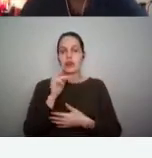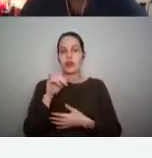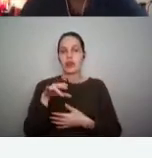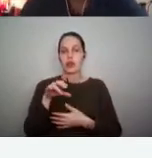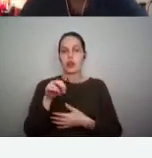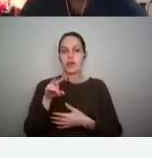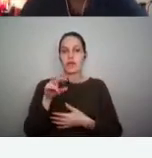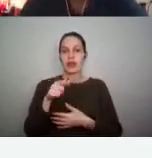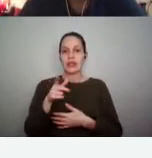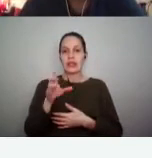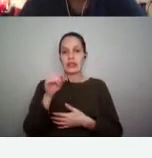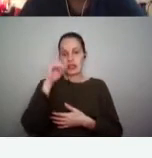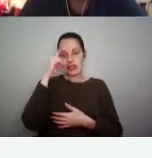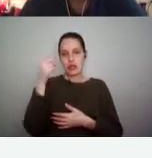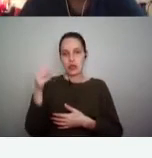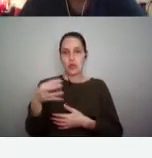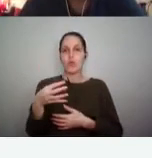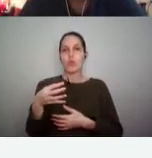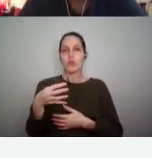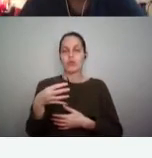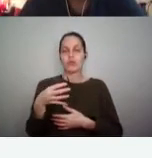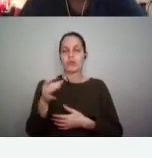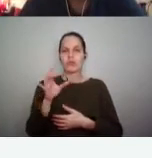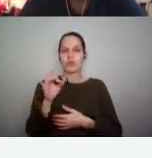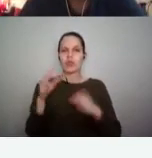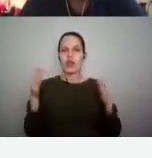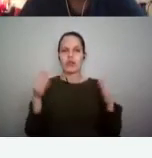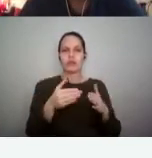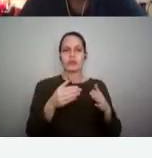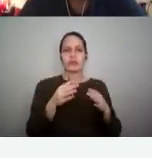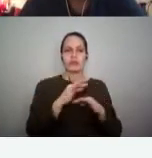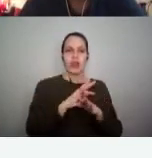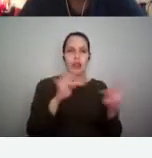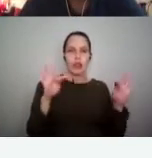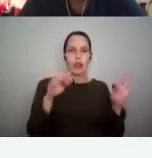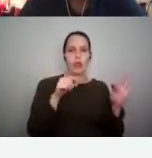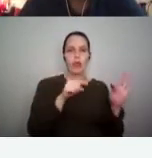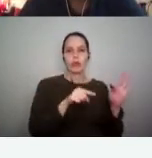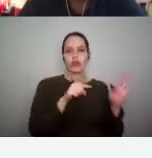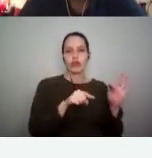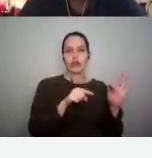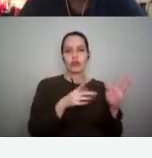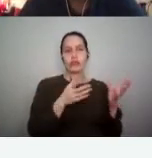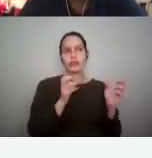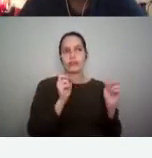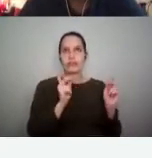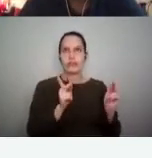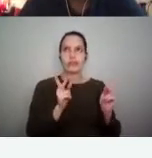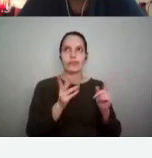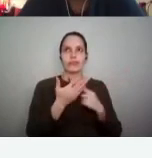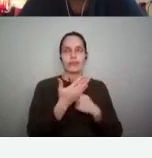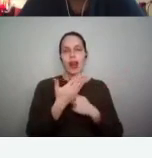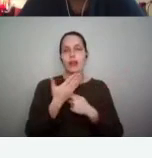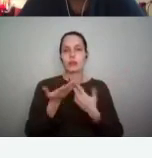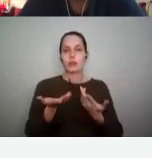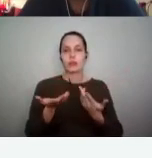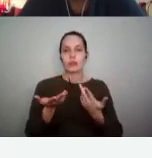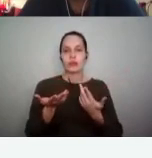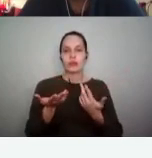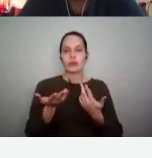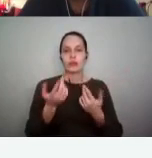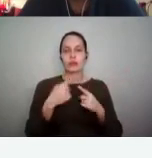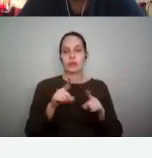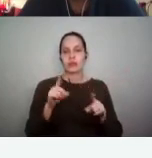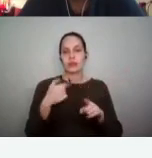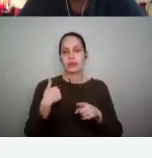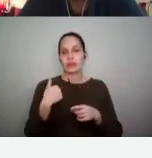muito além dessa questão do aparato tecnológico, né? Que também ajuda, mas no caso que eu estudo